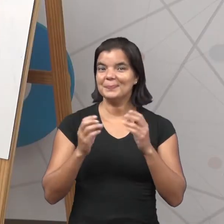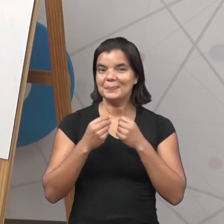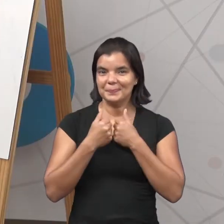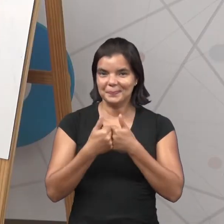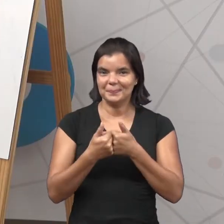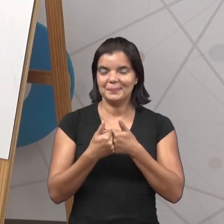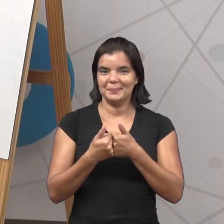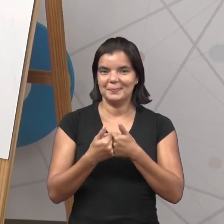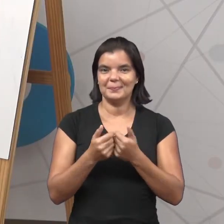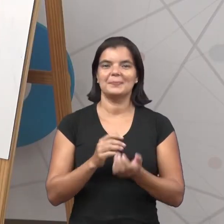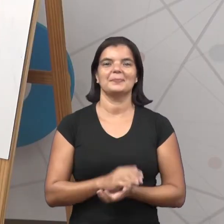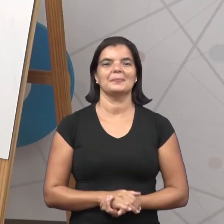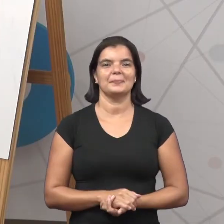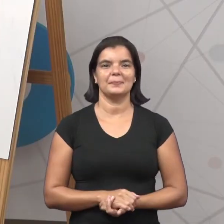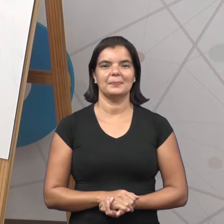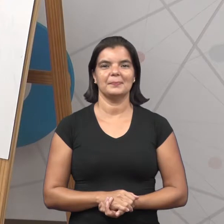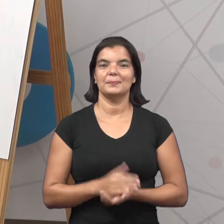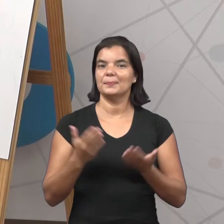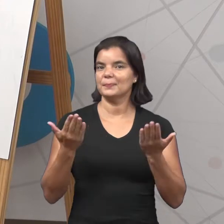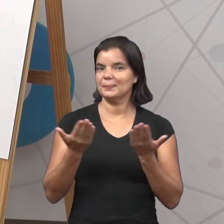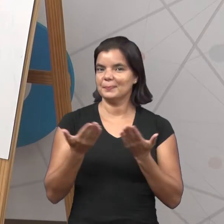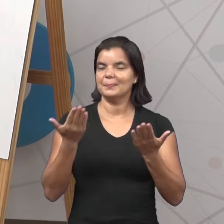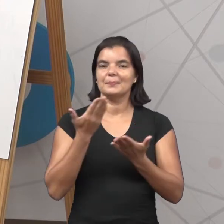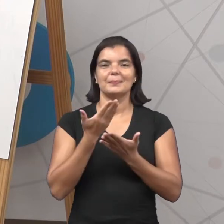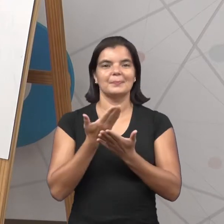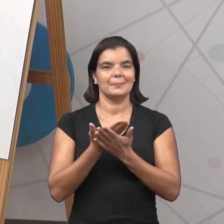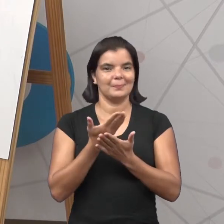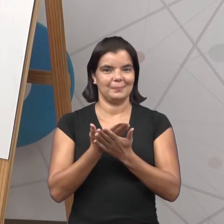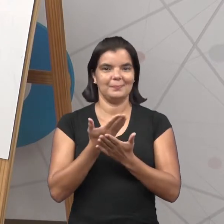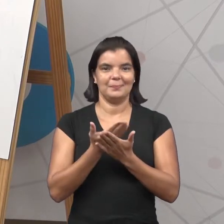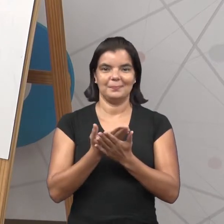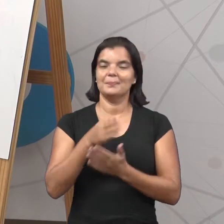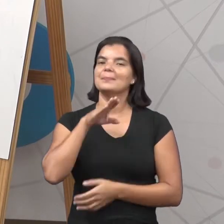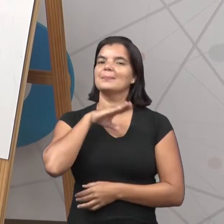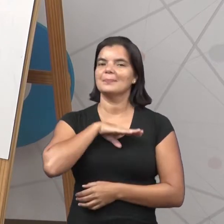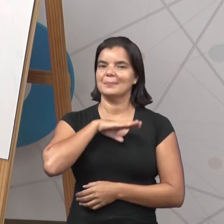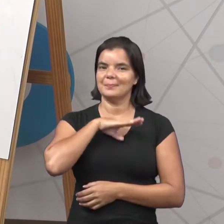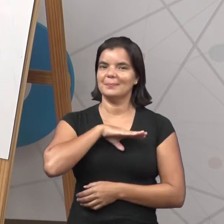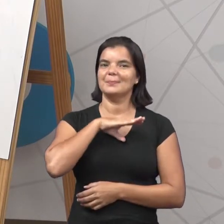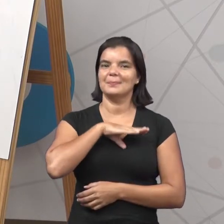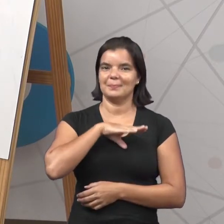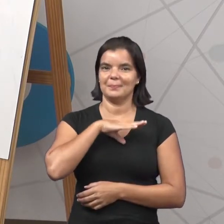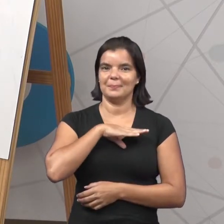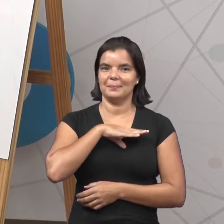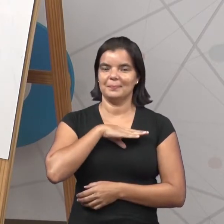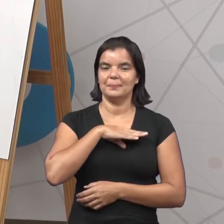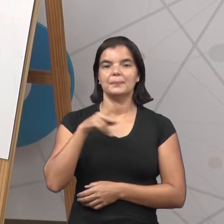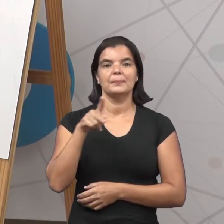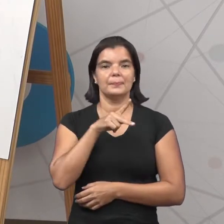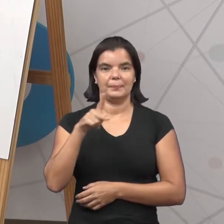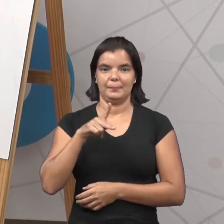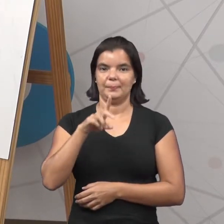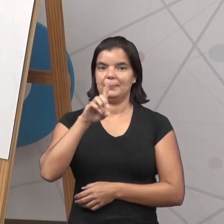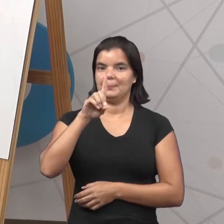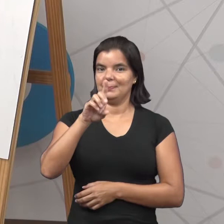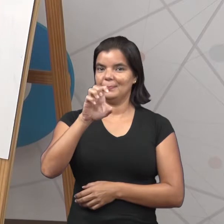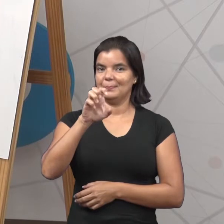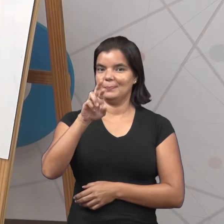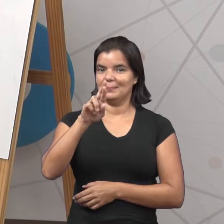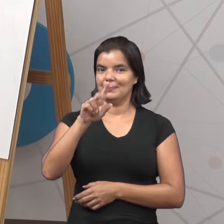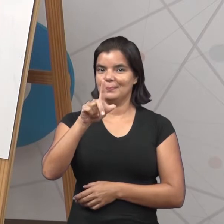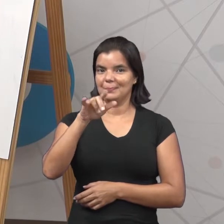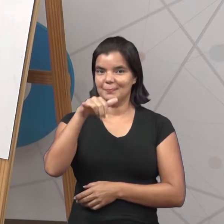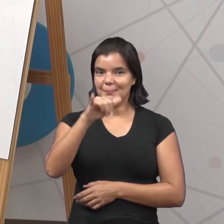pessoal, tudo bem? Hoje vamos ter mais uma aula de língua portuguesa. Sou professora Deli.